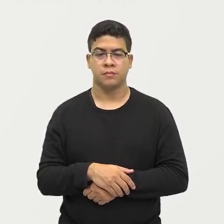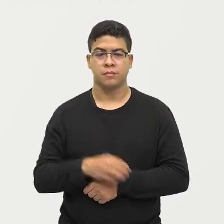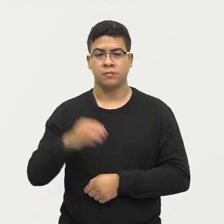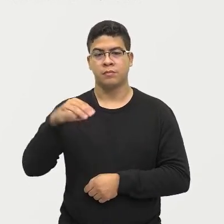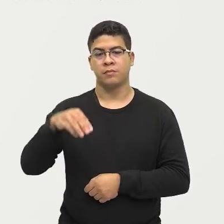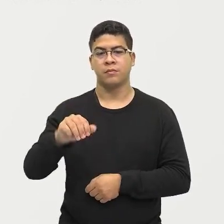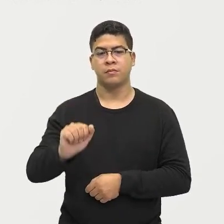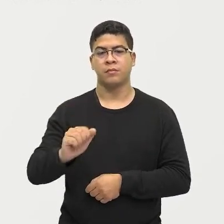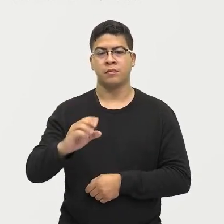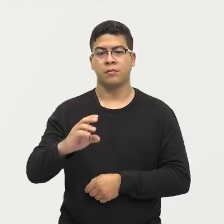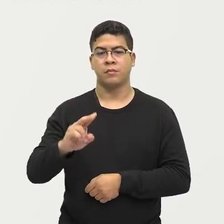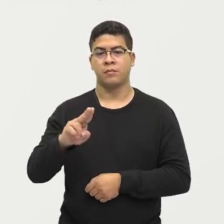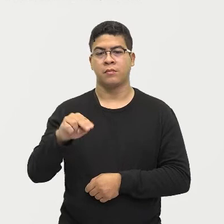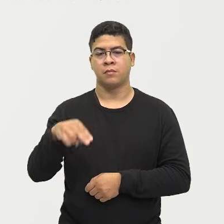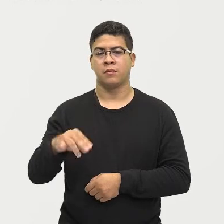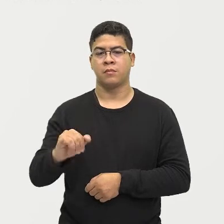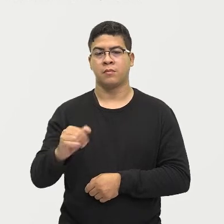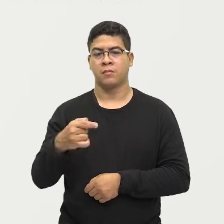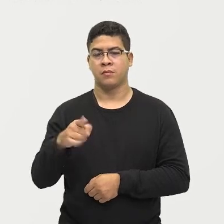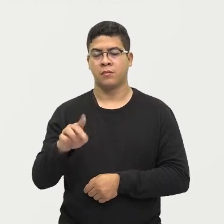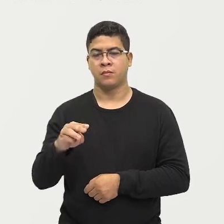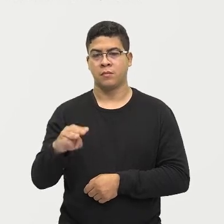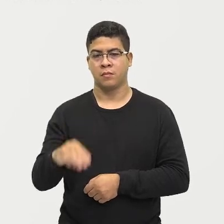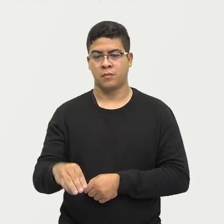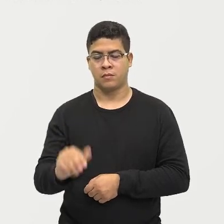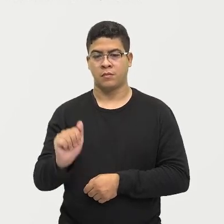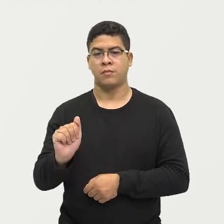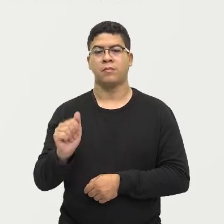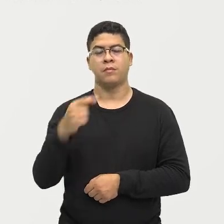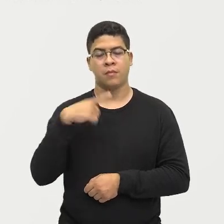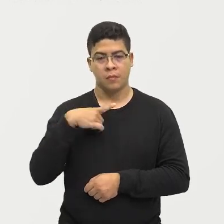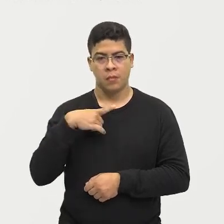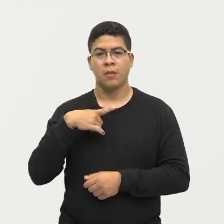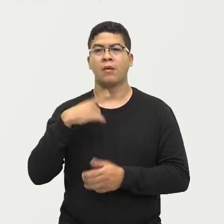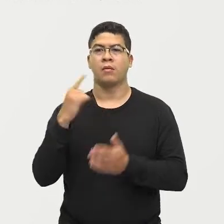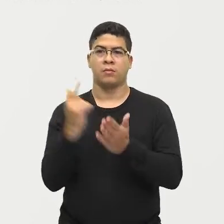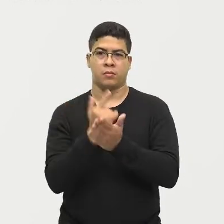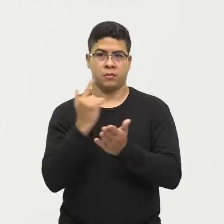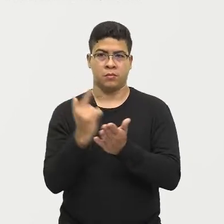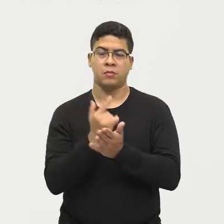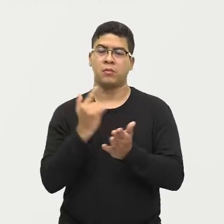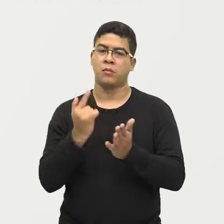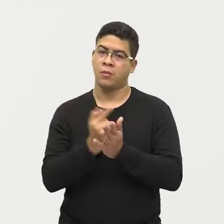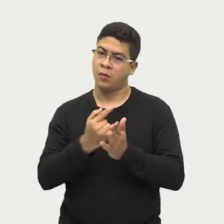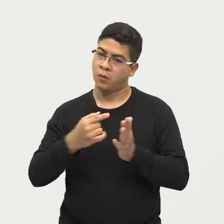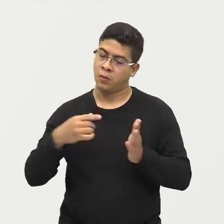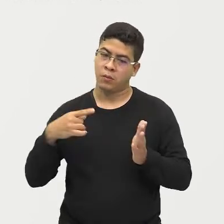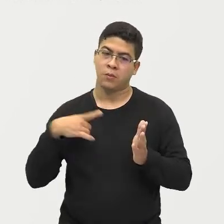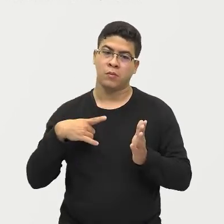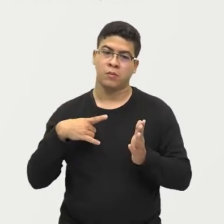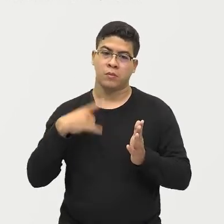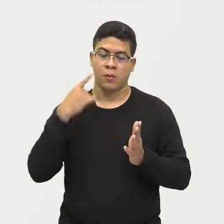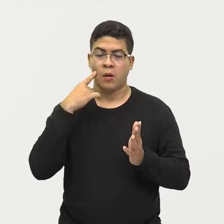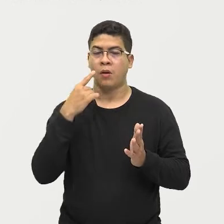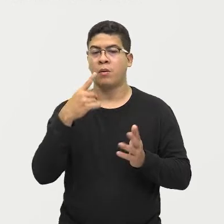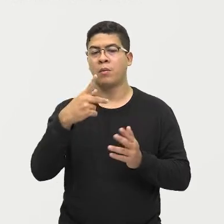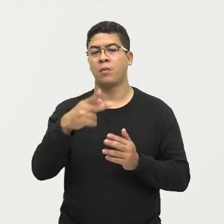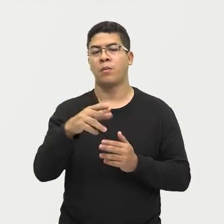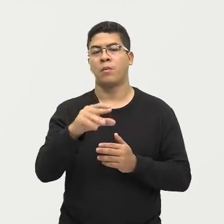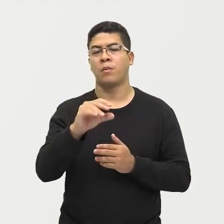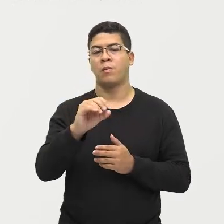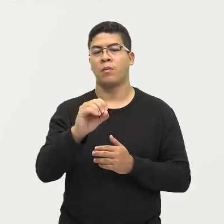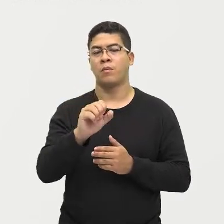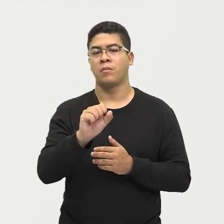Macunaíma, olha só, Macunaíma. Macunaíma é a obra-prima em prosa do autor, é uma obra em prosa. Então,